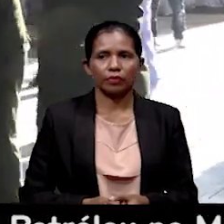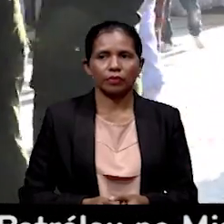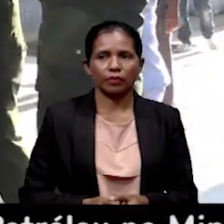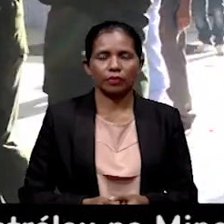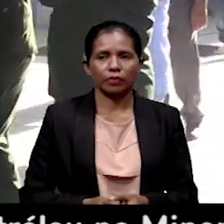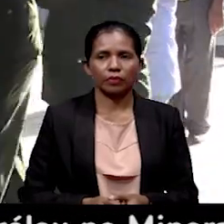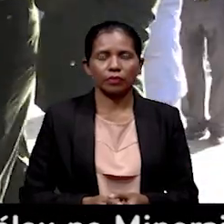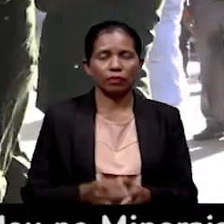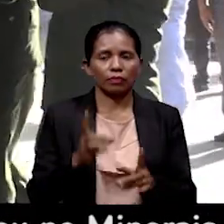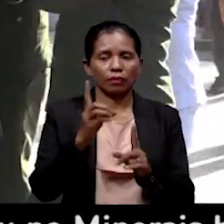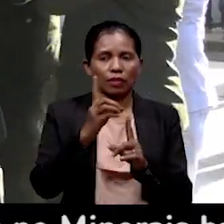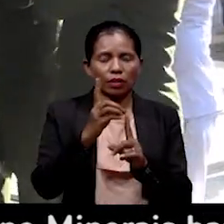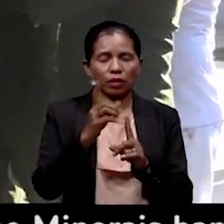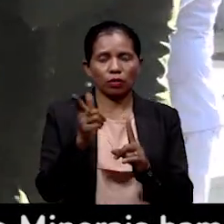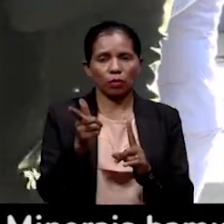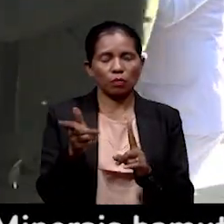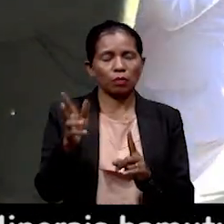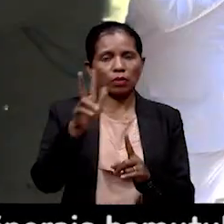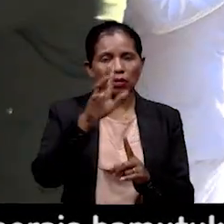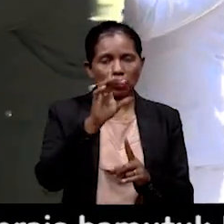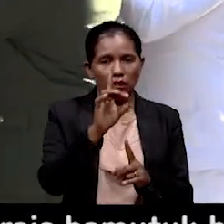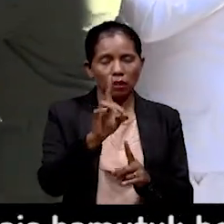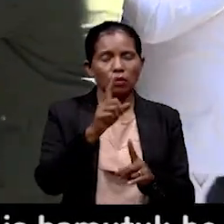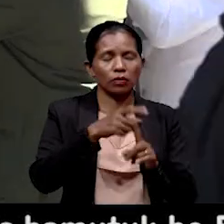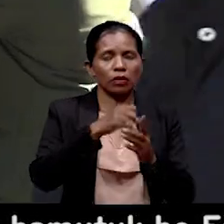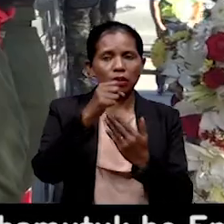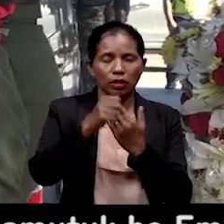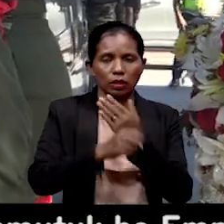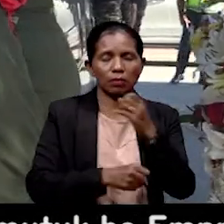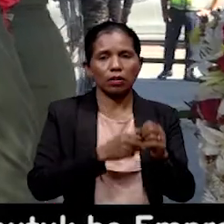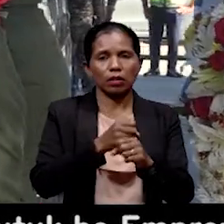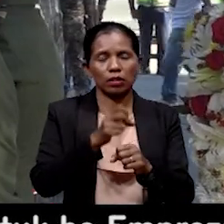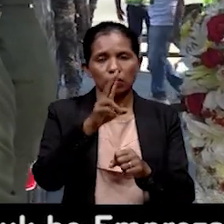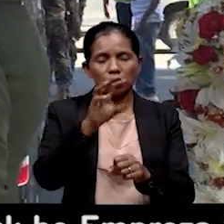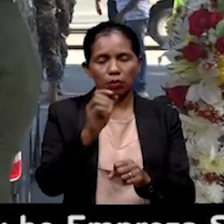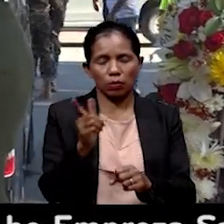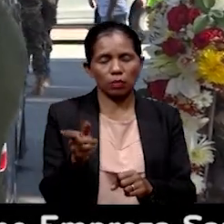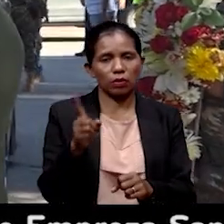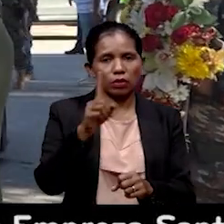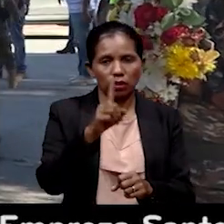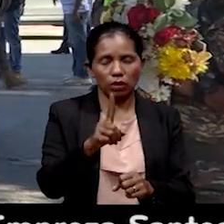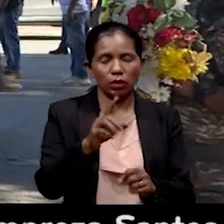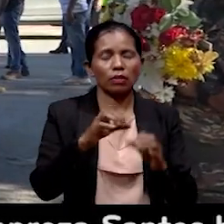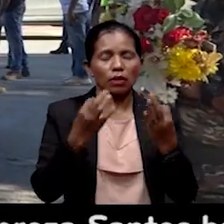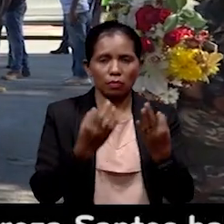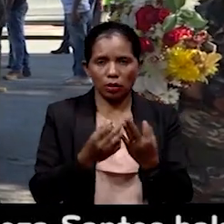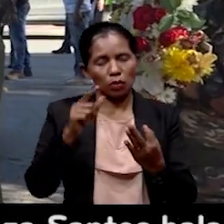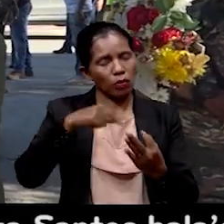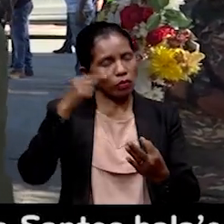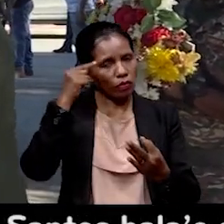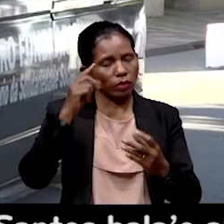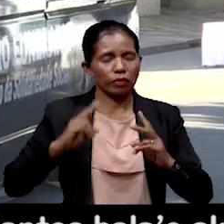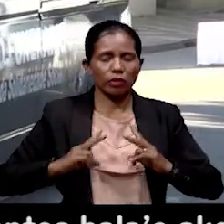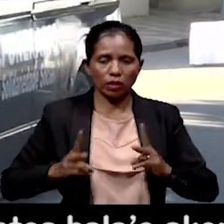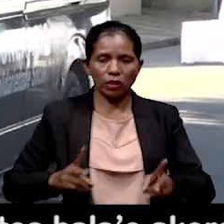Iha lorong rua nulu resing walu fulan Setembru tinan erihun rua nulu resing ida, familia, guvern, veteran,